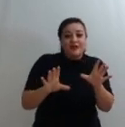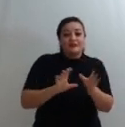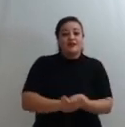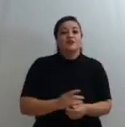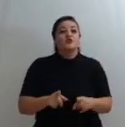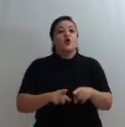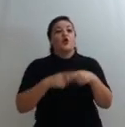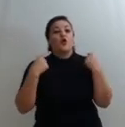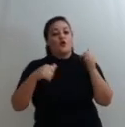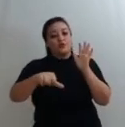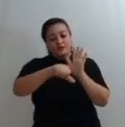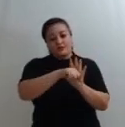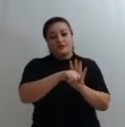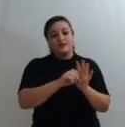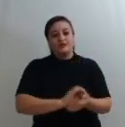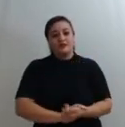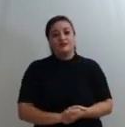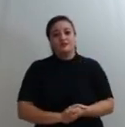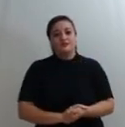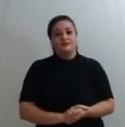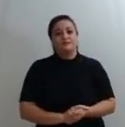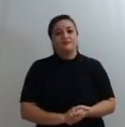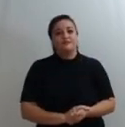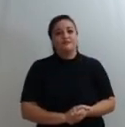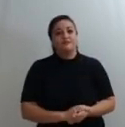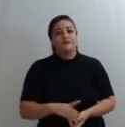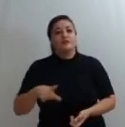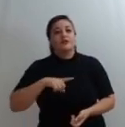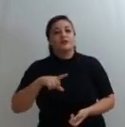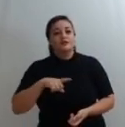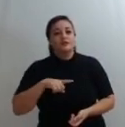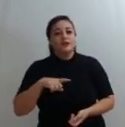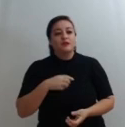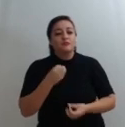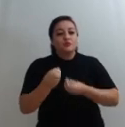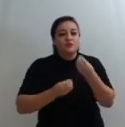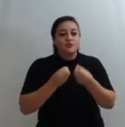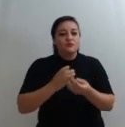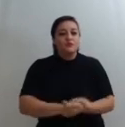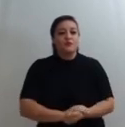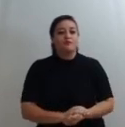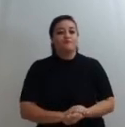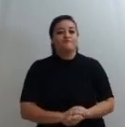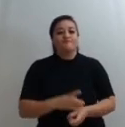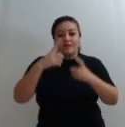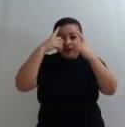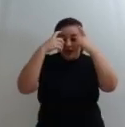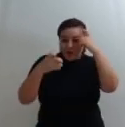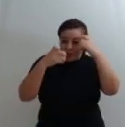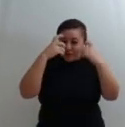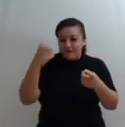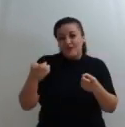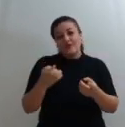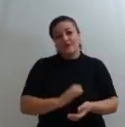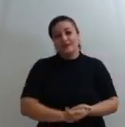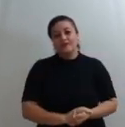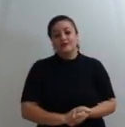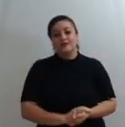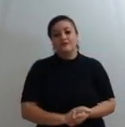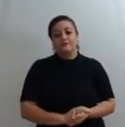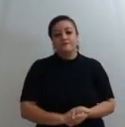arbitrariedades, nós temos isso como uma violência que torna